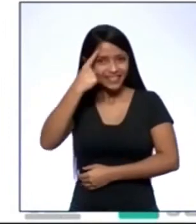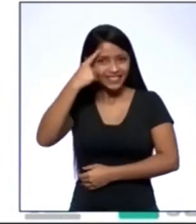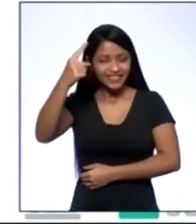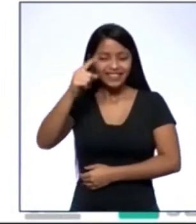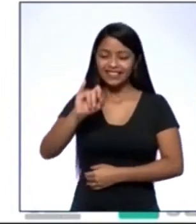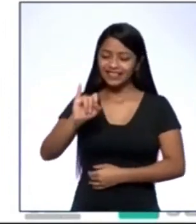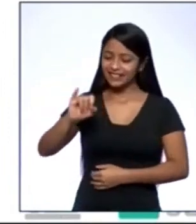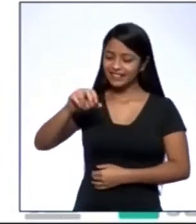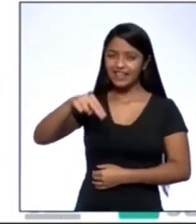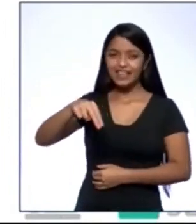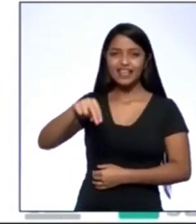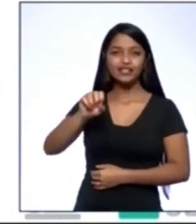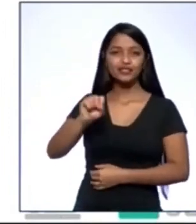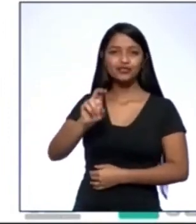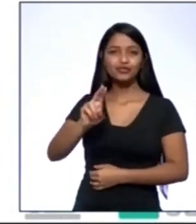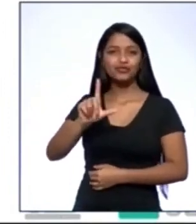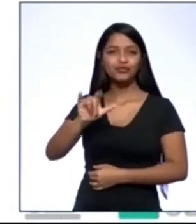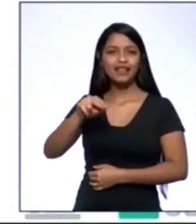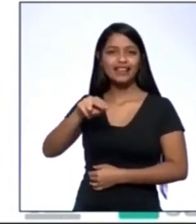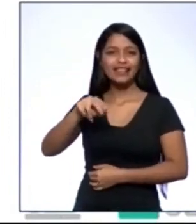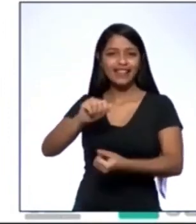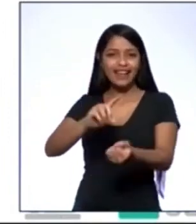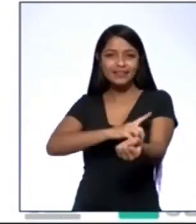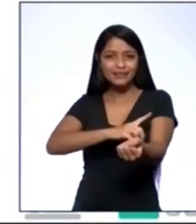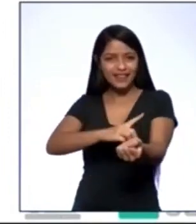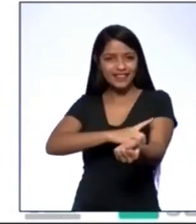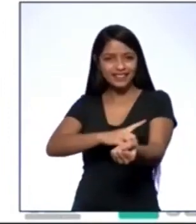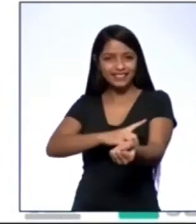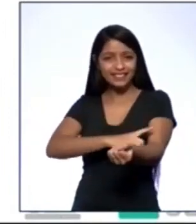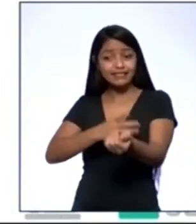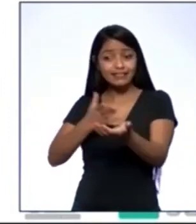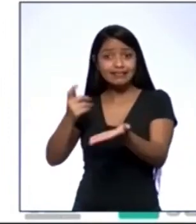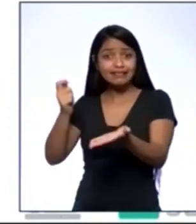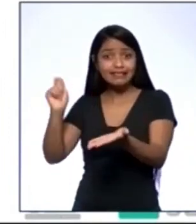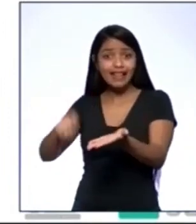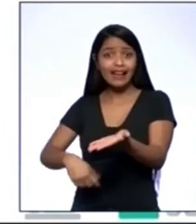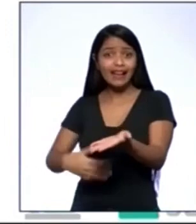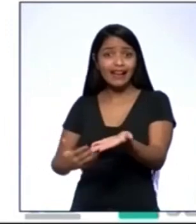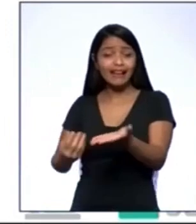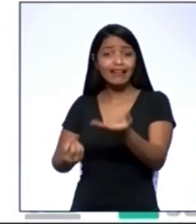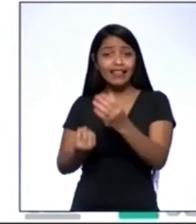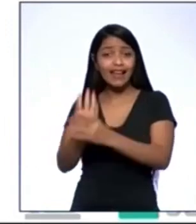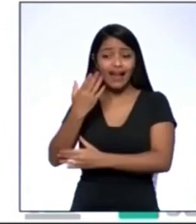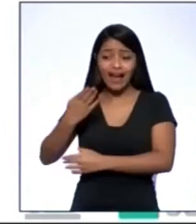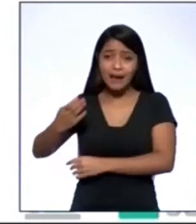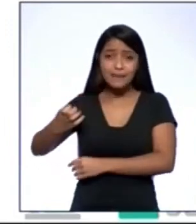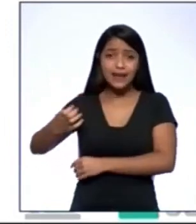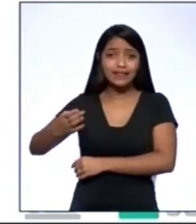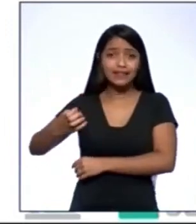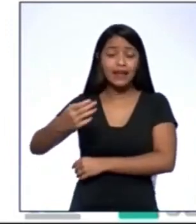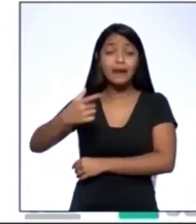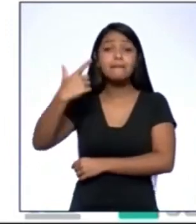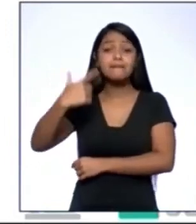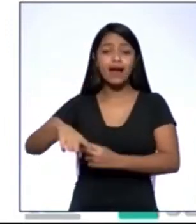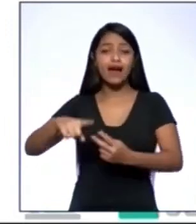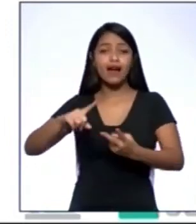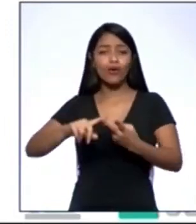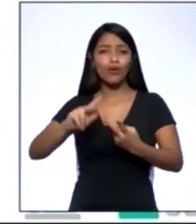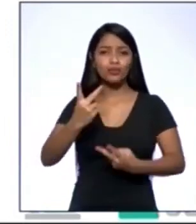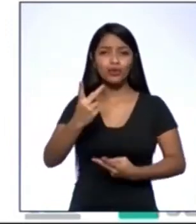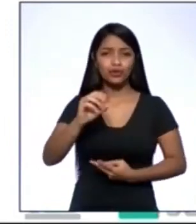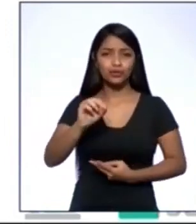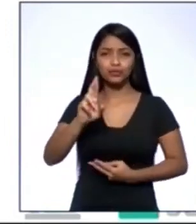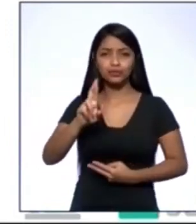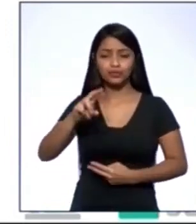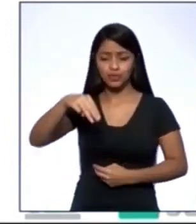humana que eu falei para você. Além da insulina humana, hormônio de crescimento. Hoje já tem